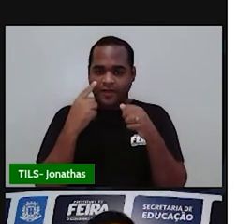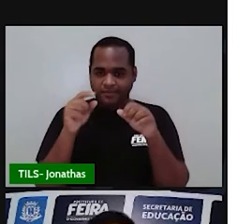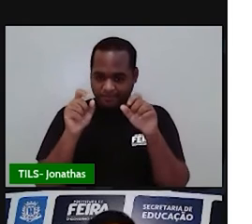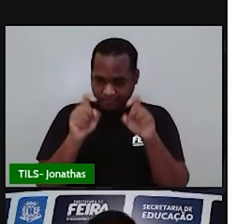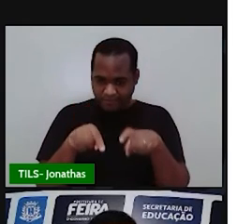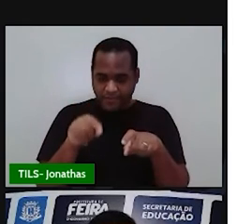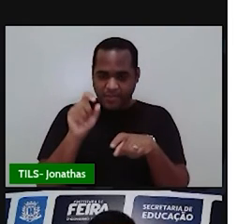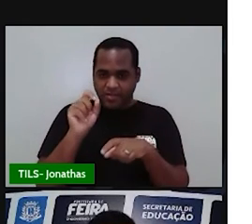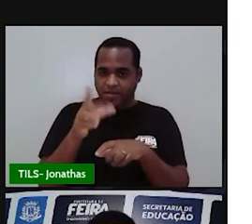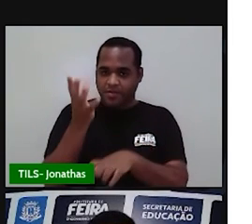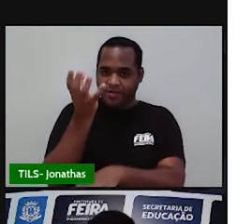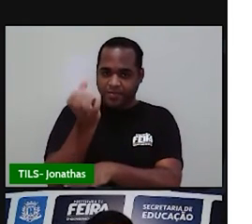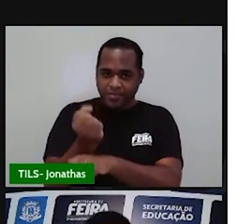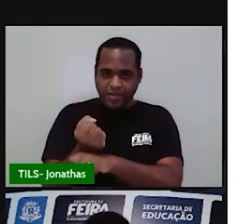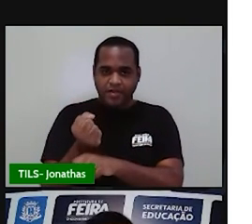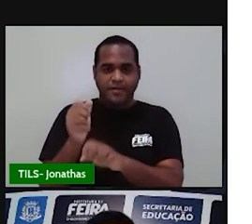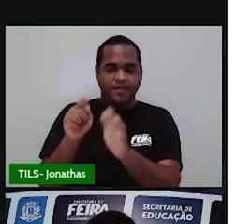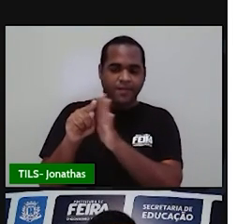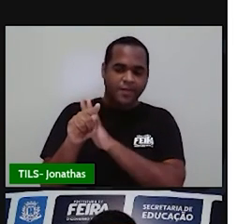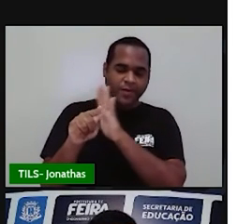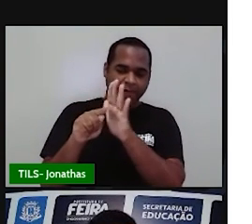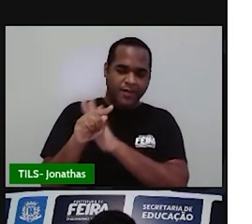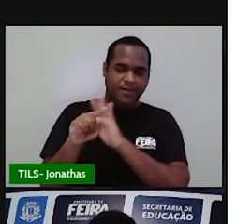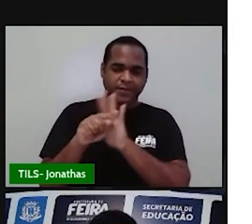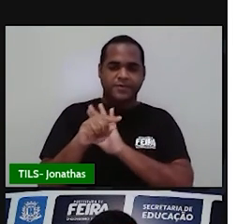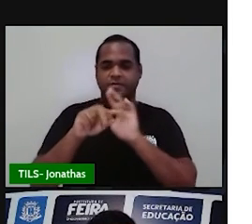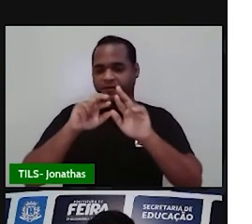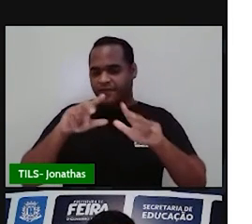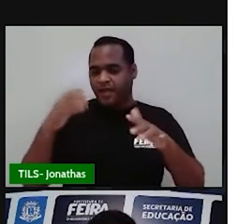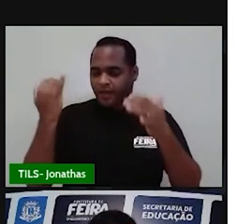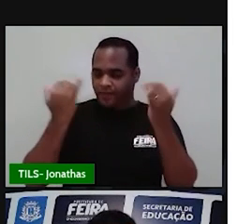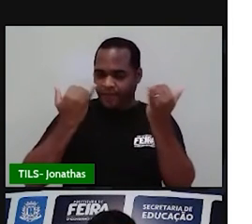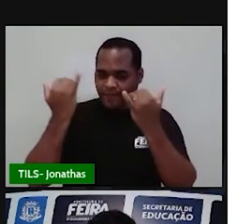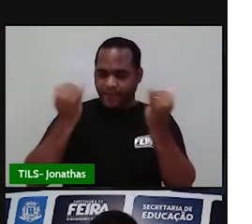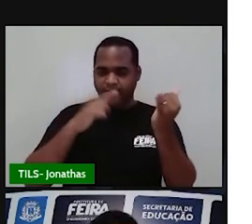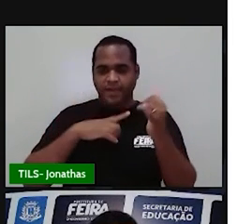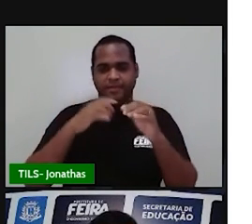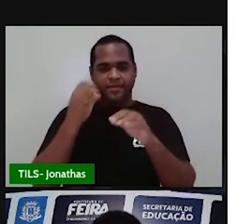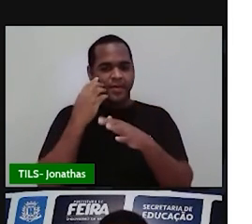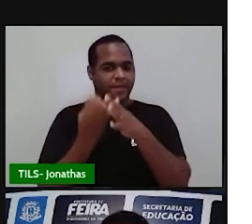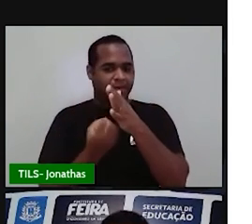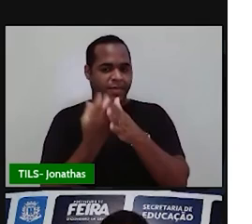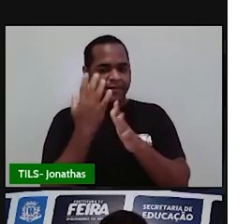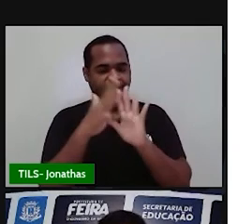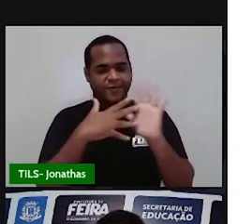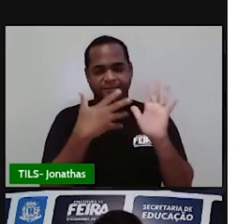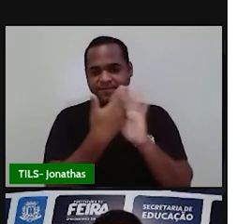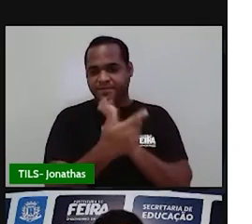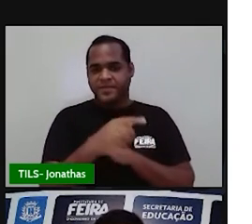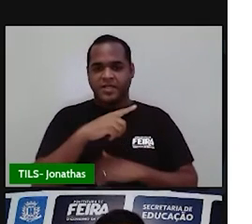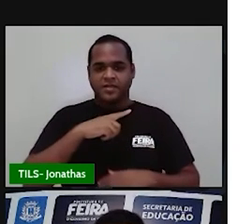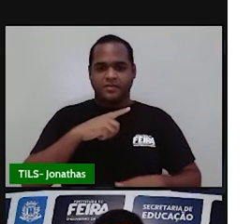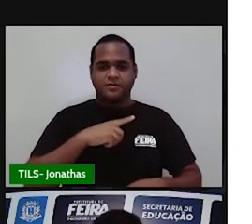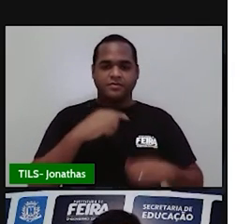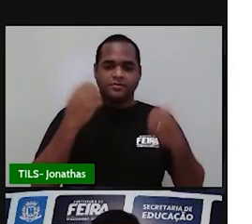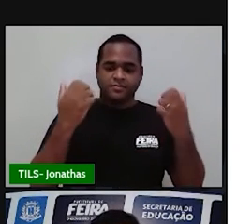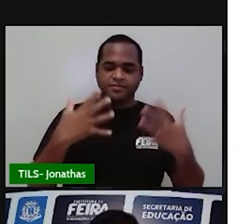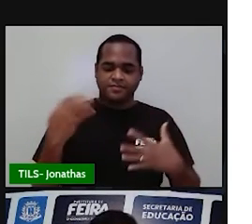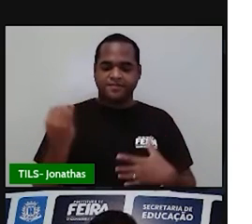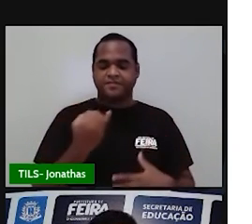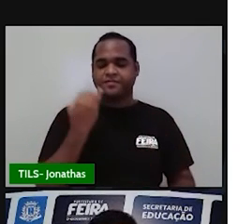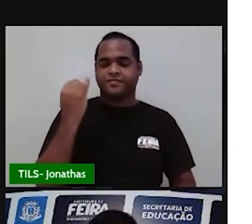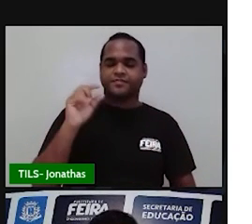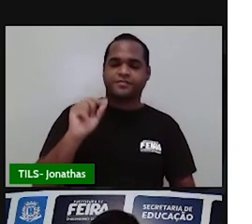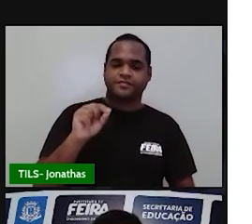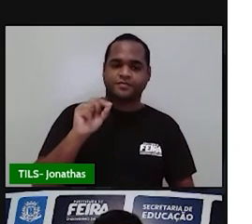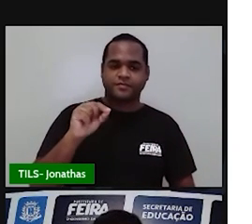link e baixa essas perguntas e todas essas informações que estão aparecendo aí nesse formulário. Bom, e o bacana é o seguinte, ó,